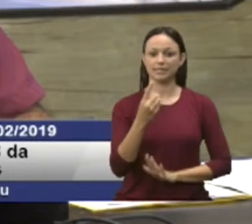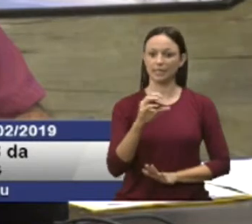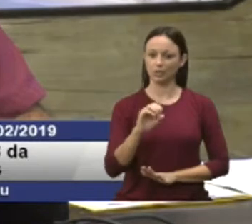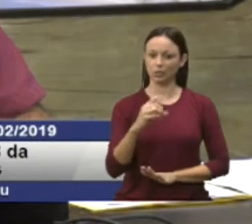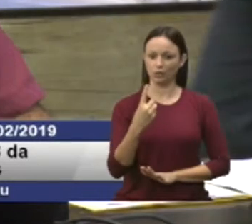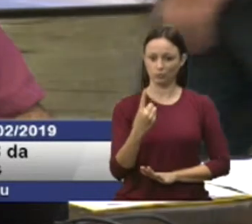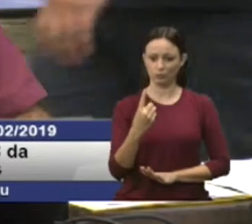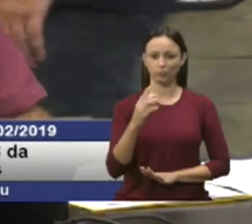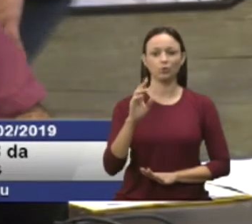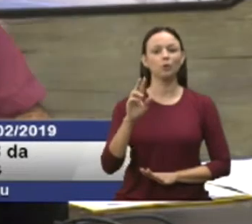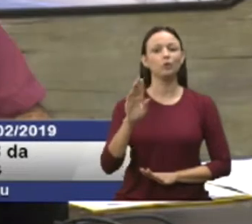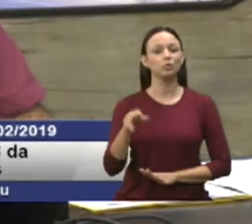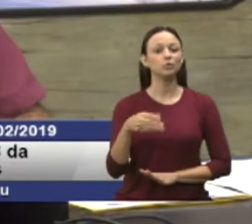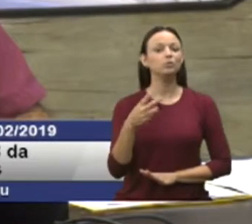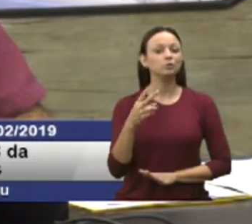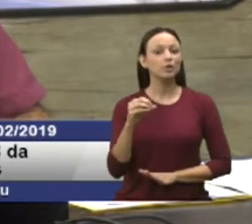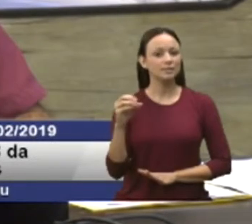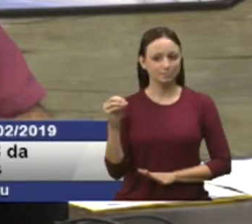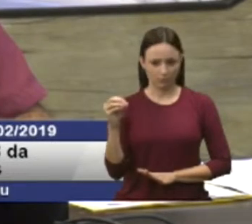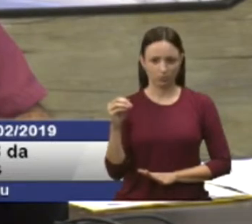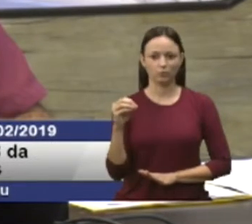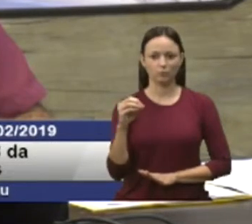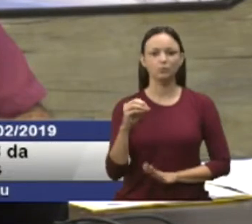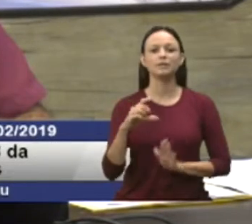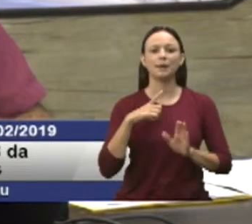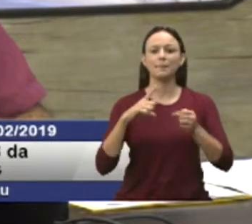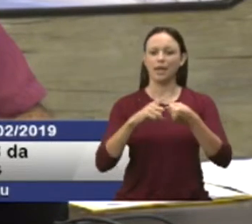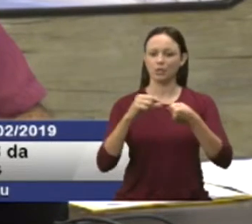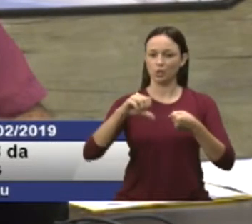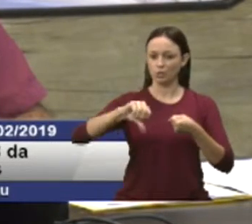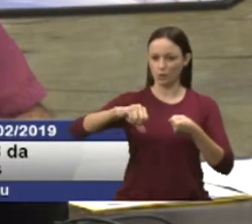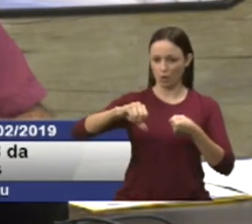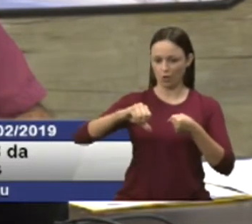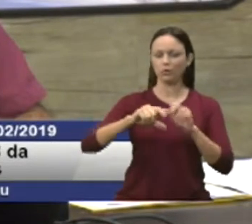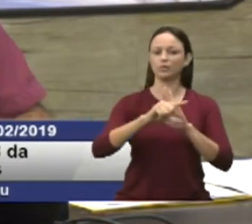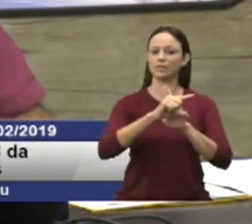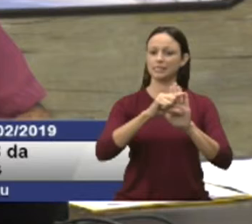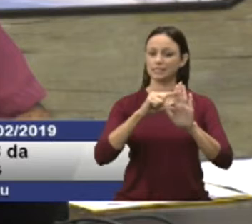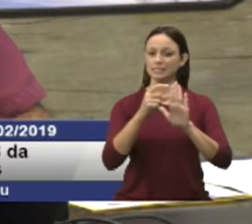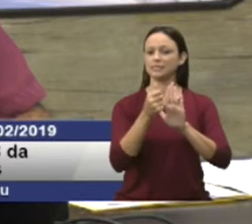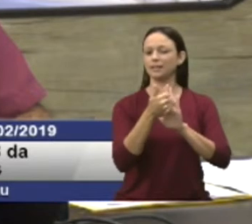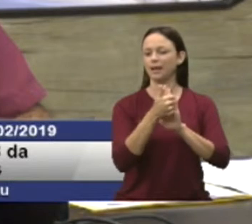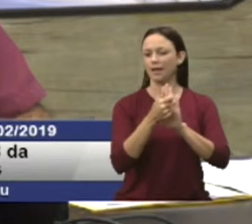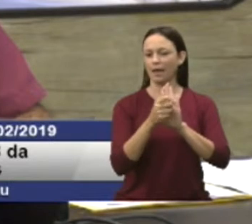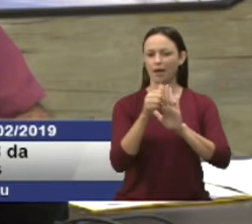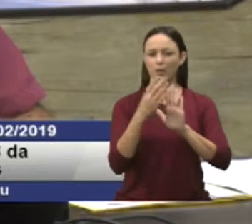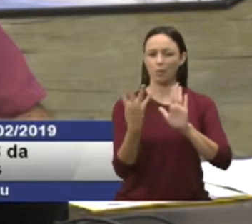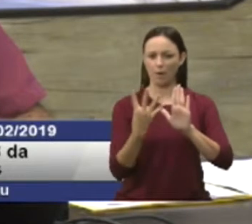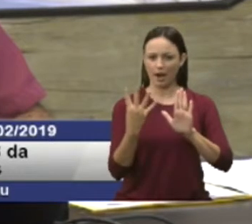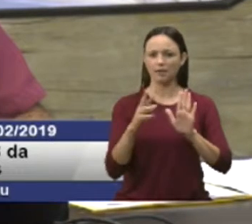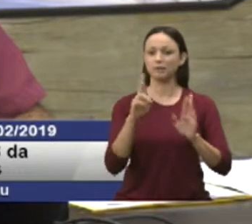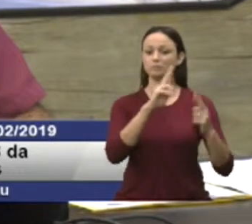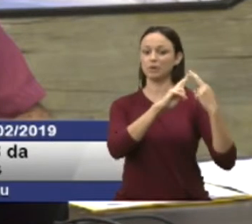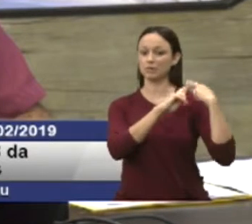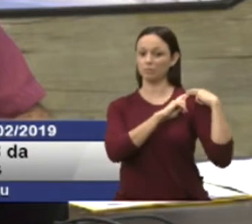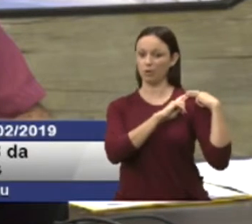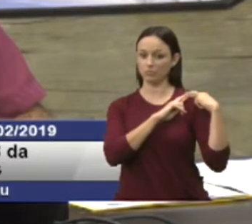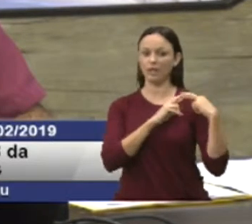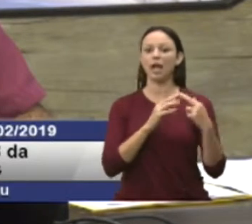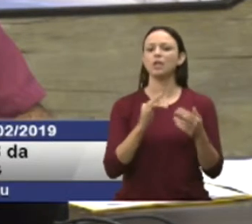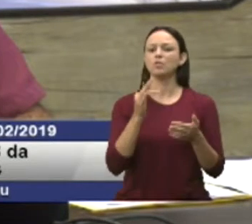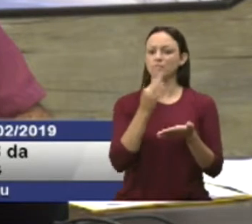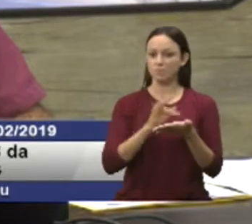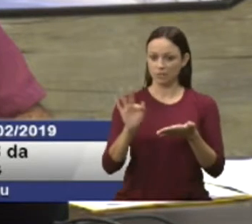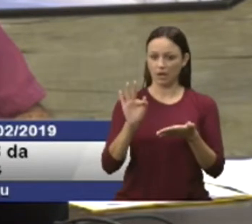de 2000 e artigo 9º, inciso 4º da Lei de Responsabilidade Fiscal, vamos dar início